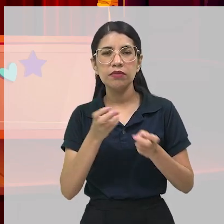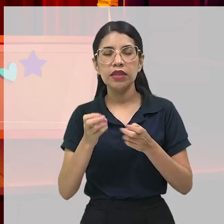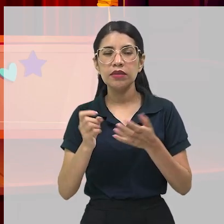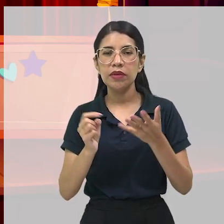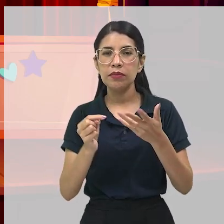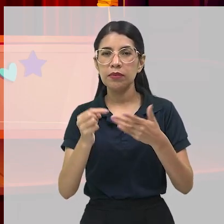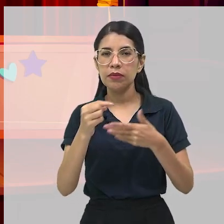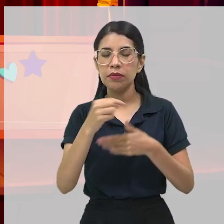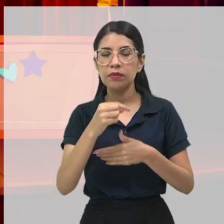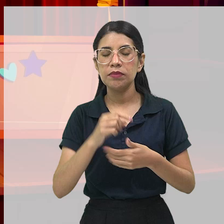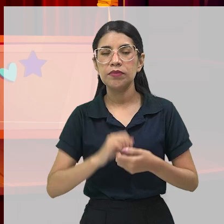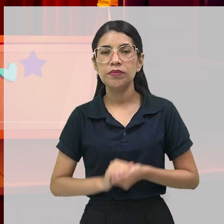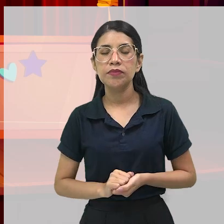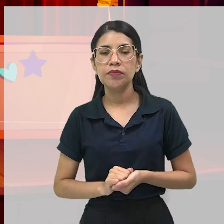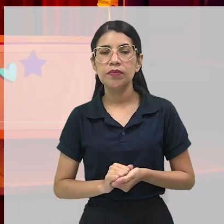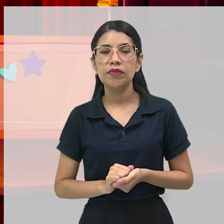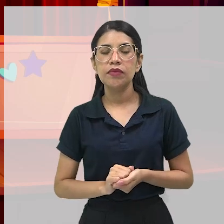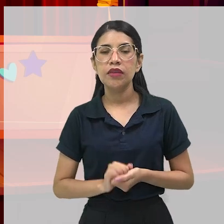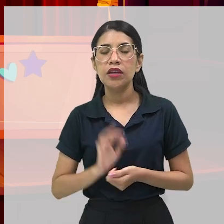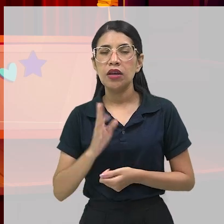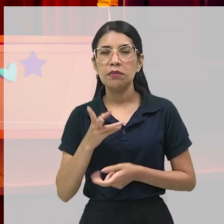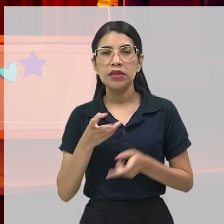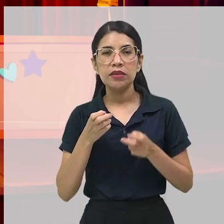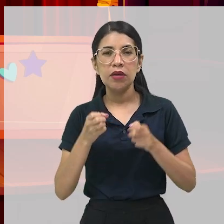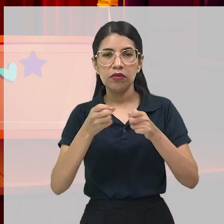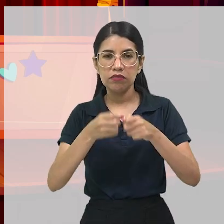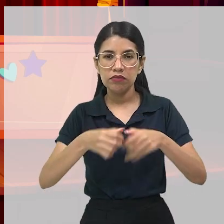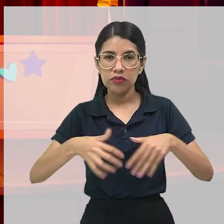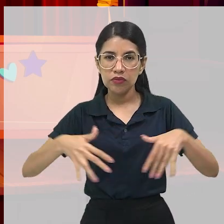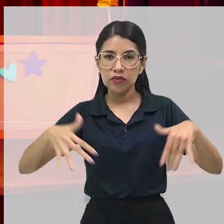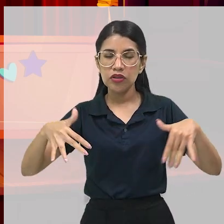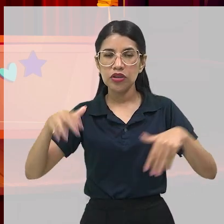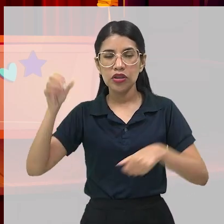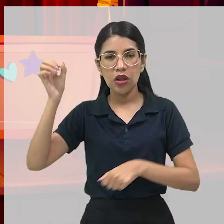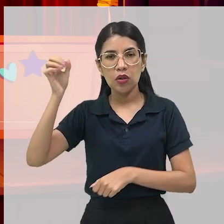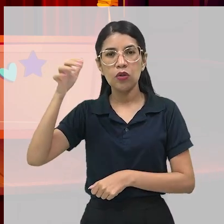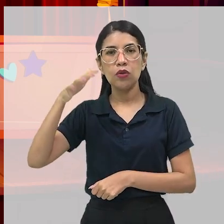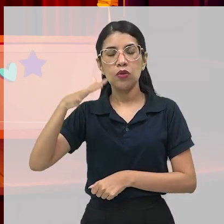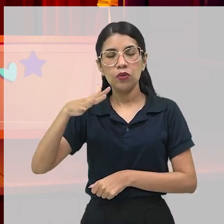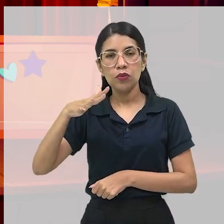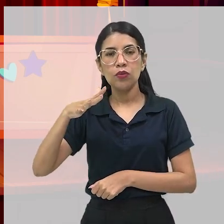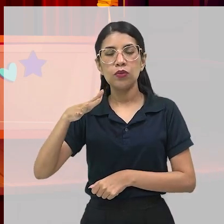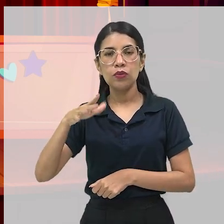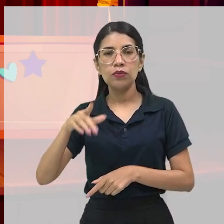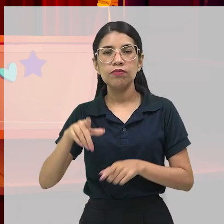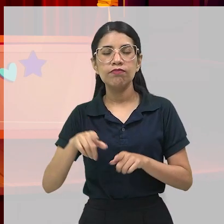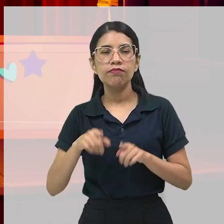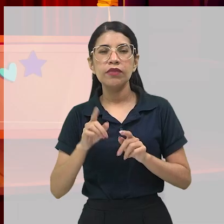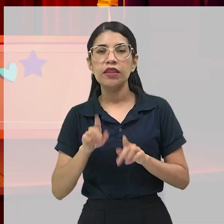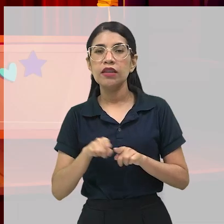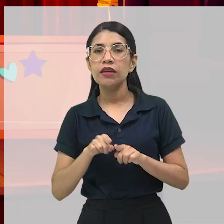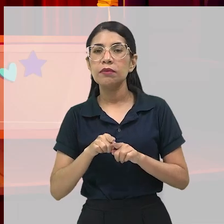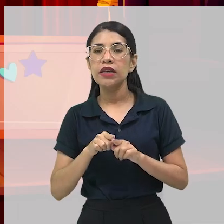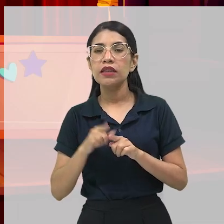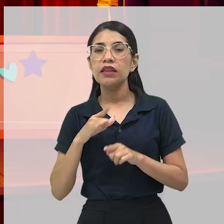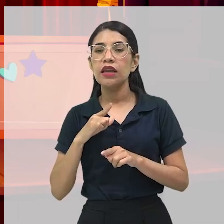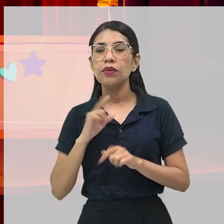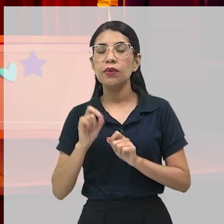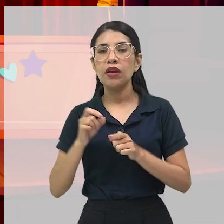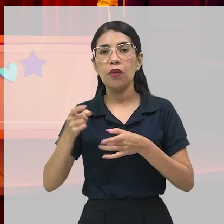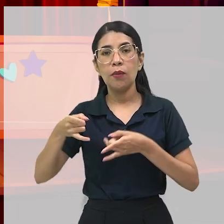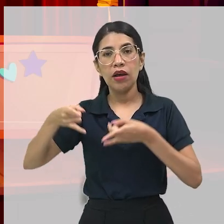colocados? Então, a gente já viu que a gente colocou a cortina, a gente colocou a iluminação. Apareceu uma